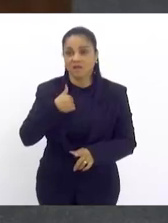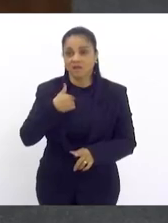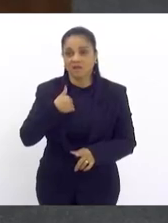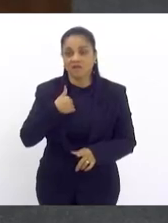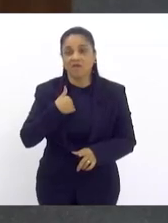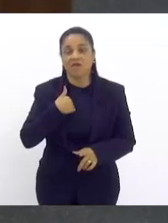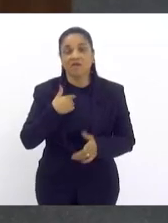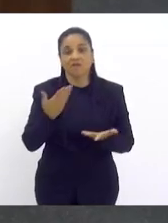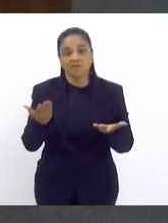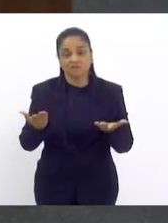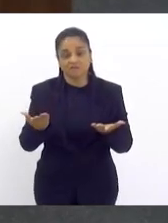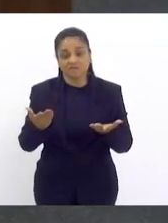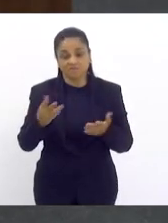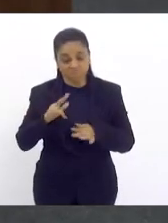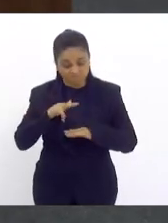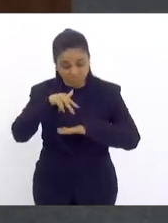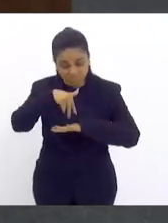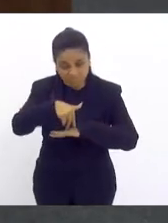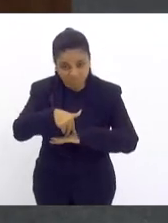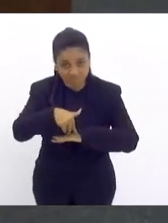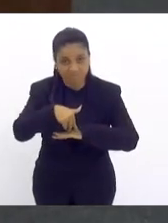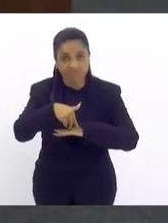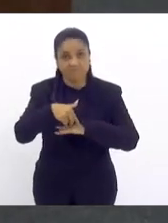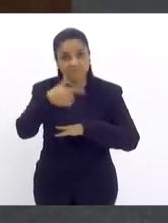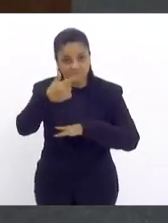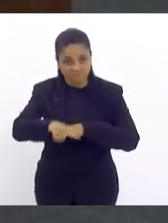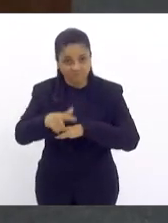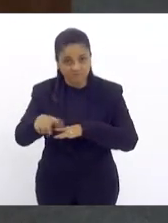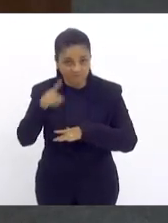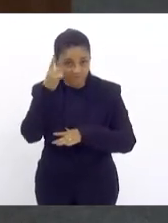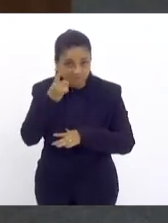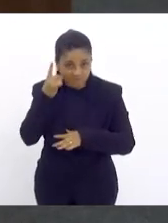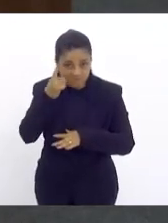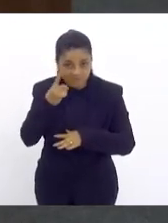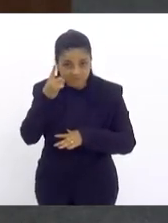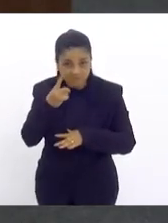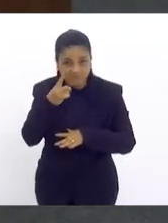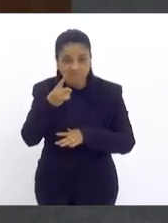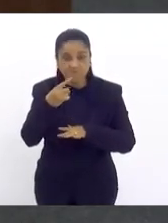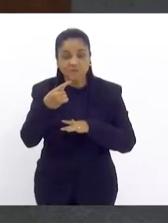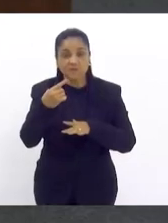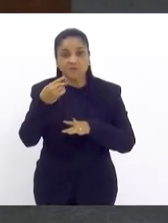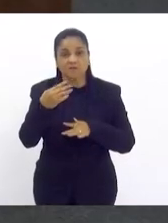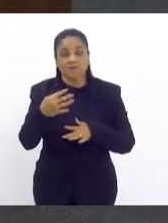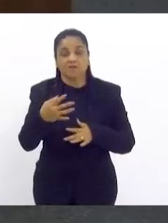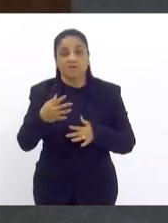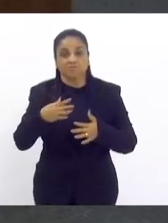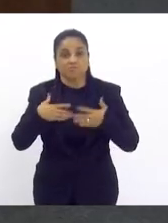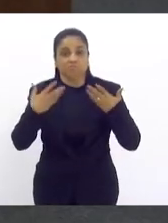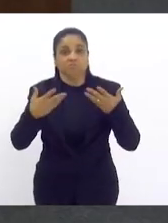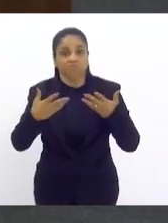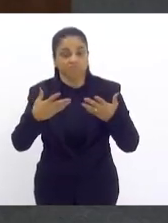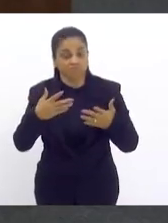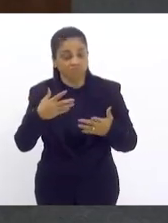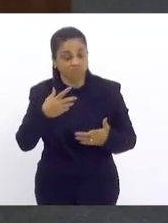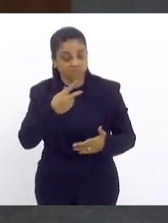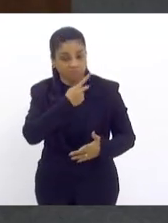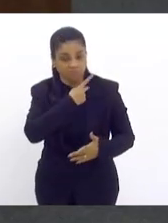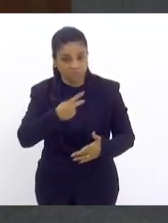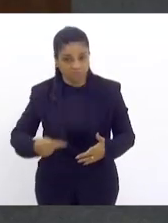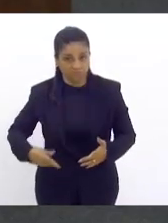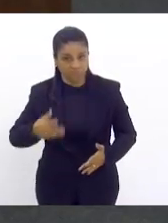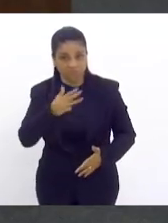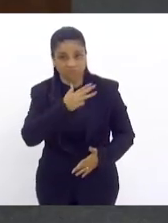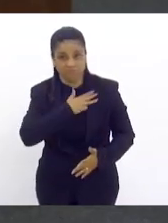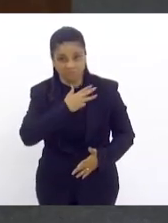minhas companheiras que vieram aqui na Tribuna é manifestar o espanto em relação a fala do presidente Lula